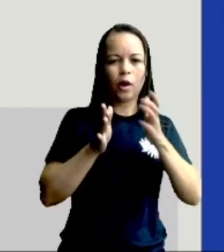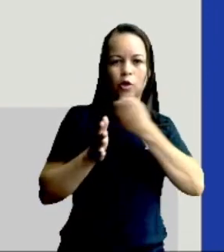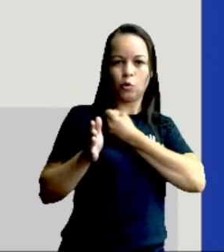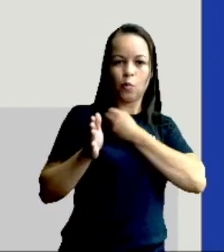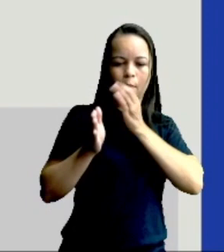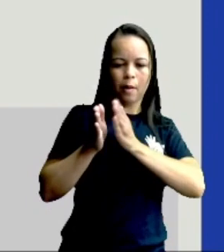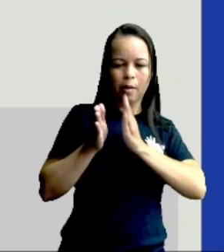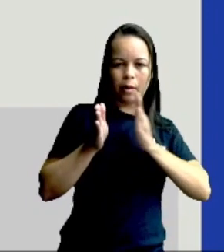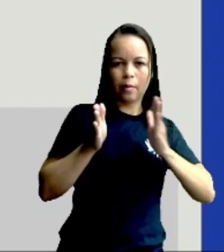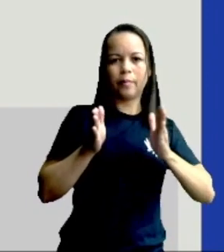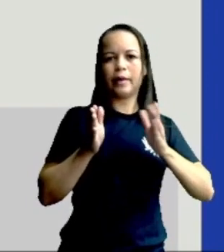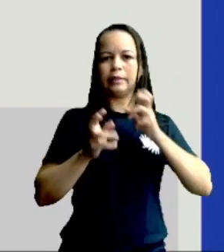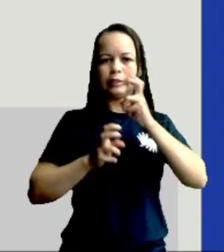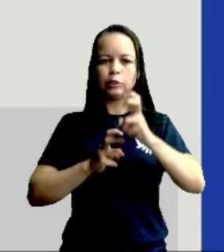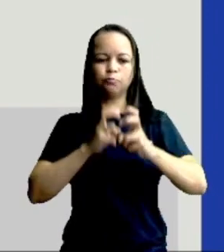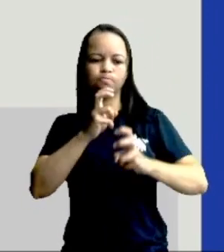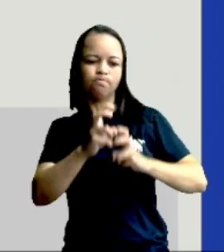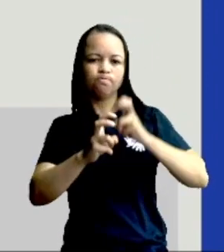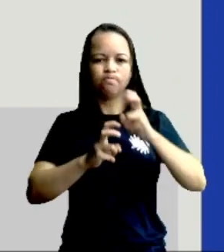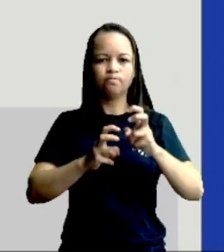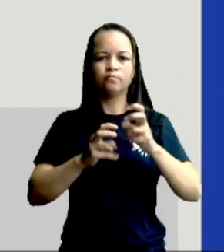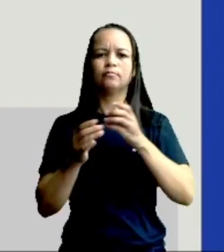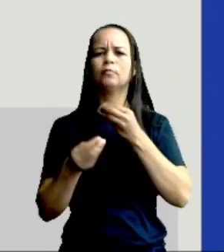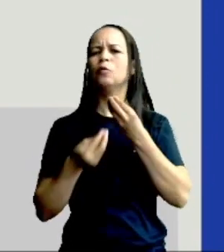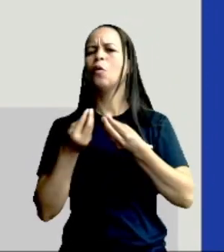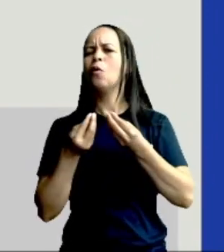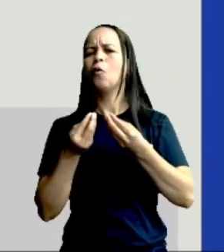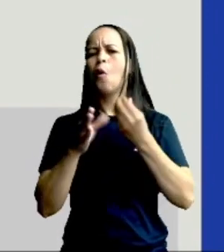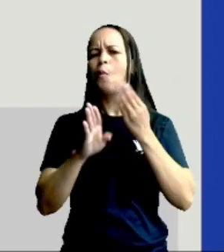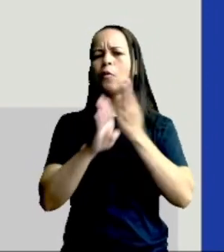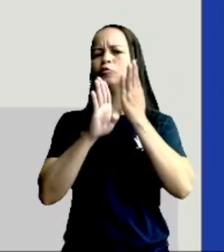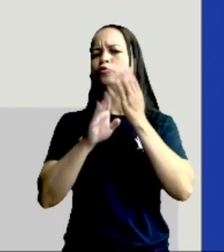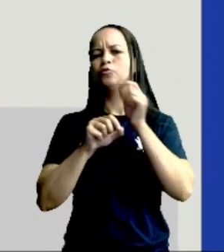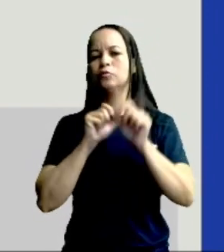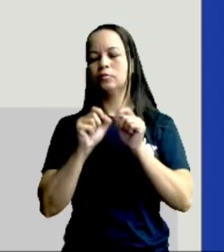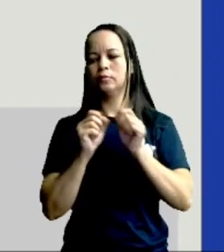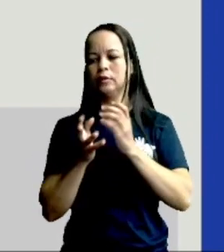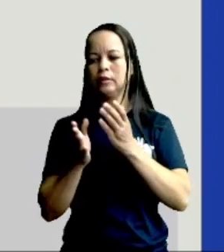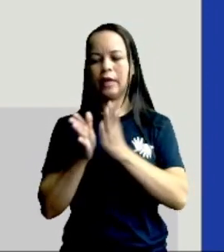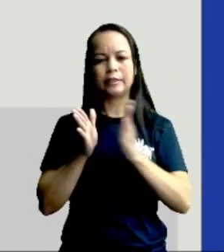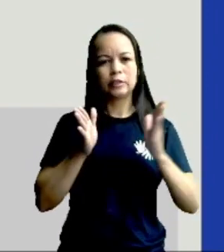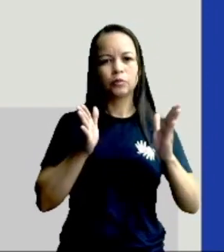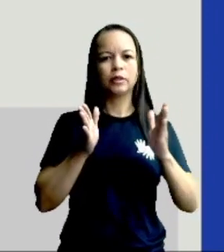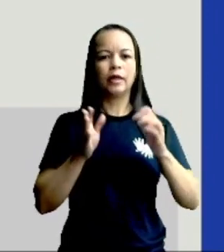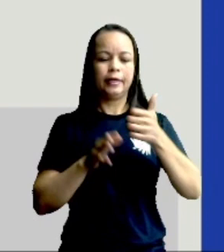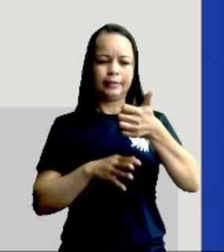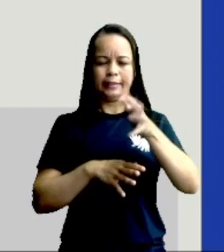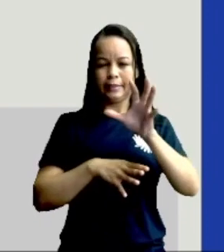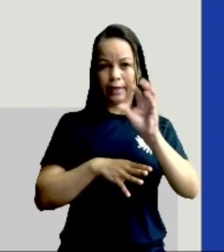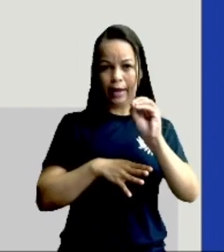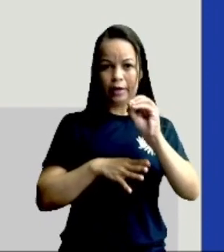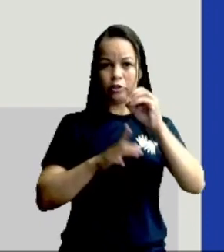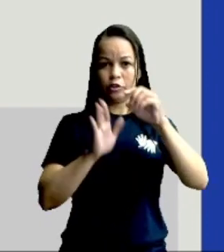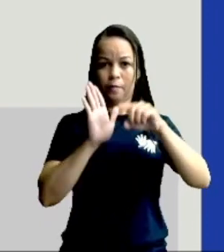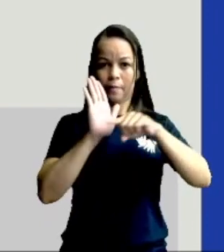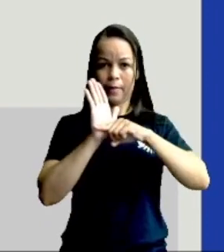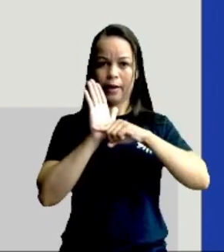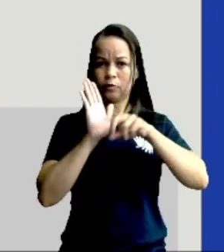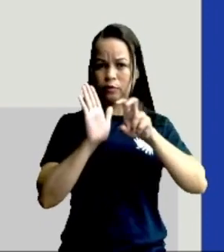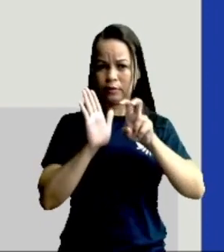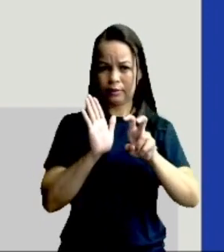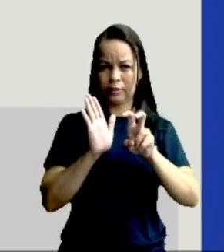quê? Vejam só, como eu descubro que é de 5 em 5? O segundo termo aí da sequência é 10. 10 menos